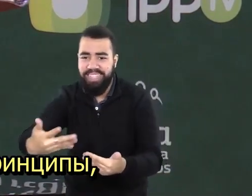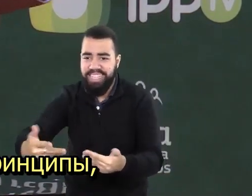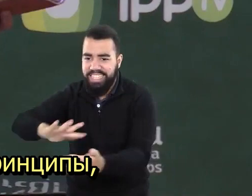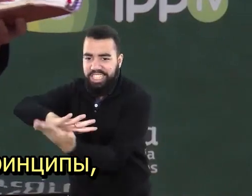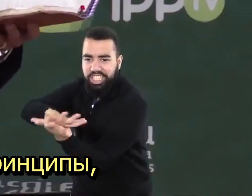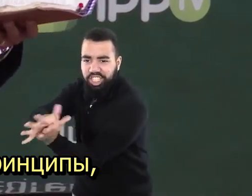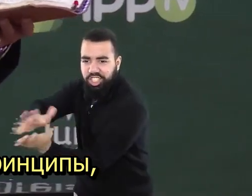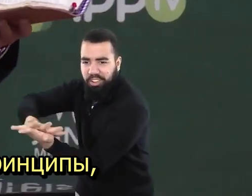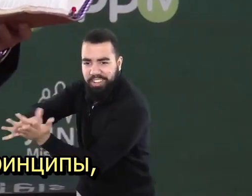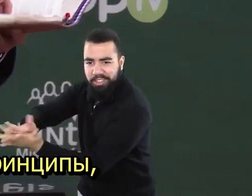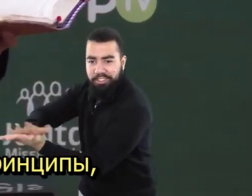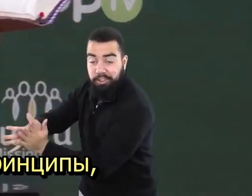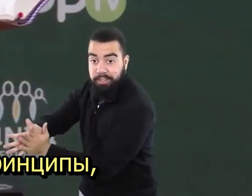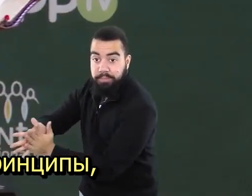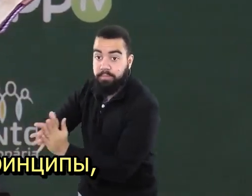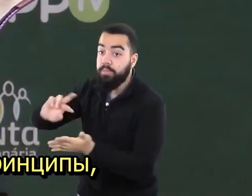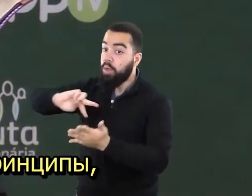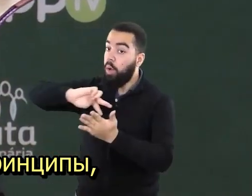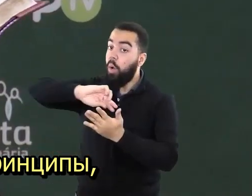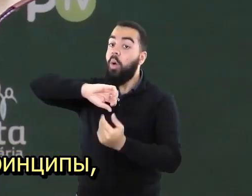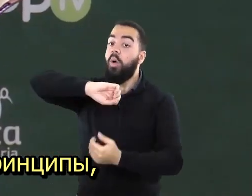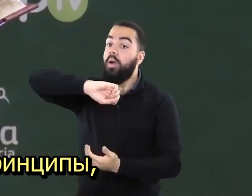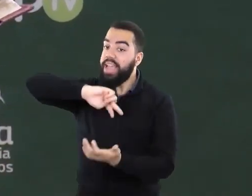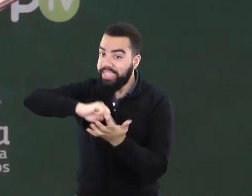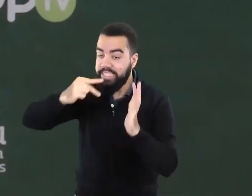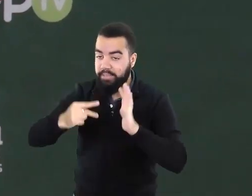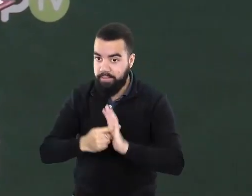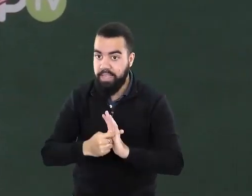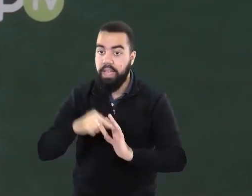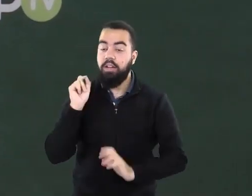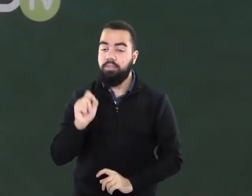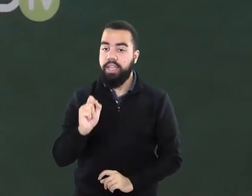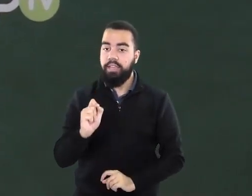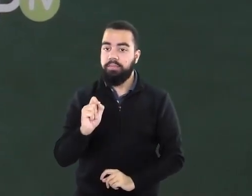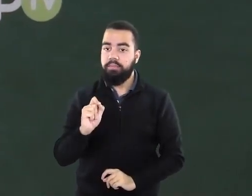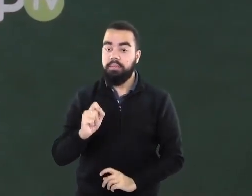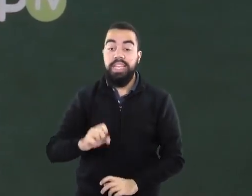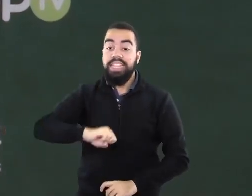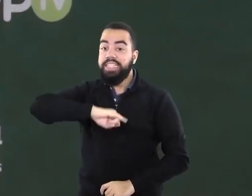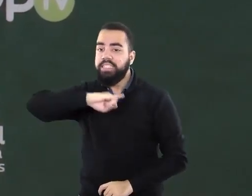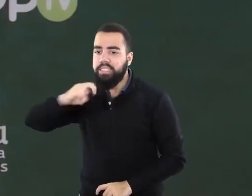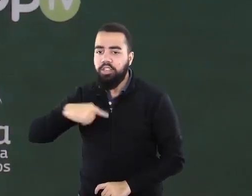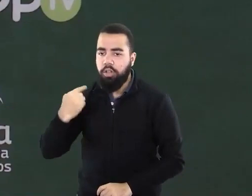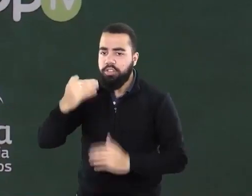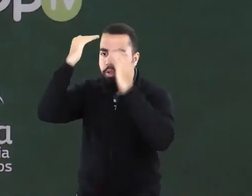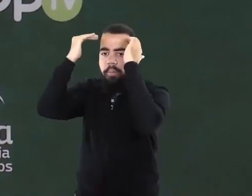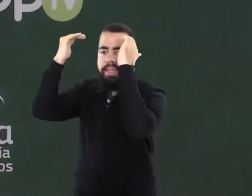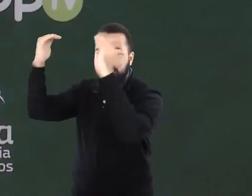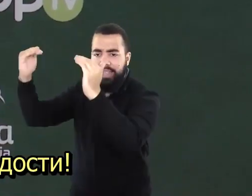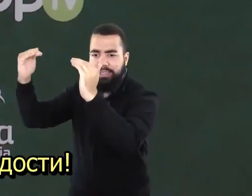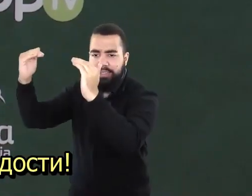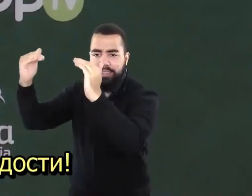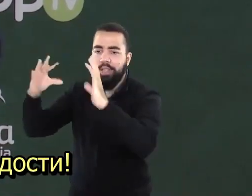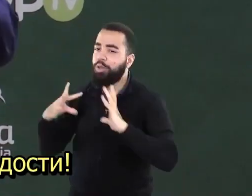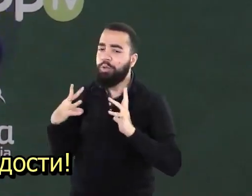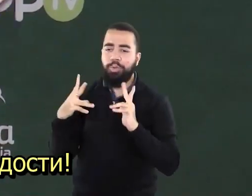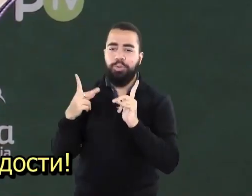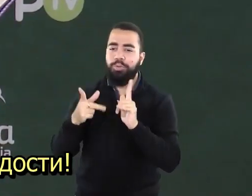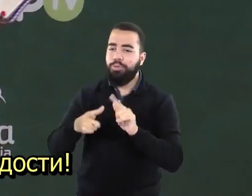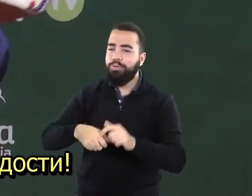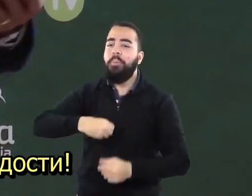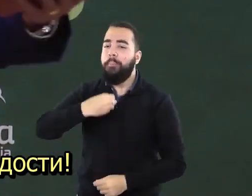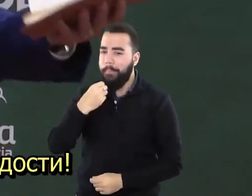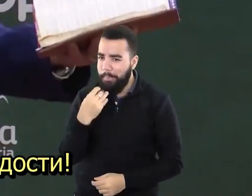que criou e instituiu o casamento, Ele tem princípios para que o casamento funcione com felicidade, com harmonia, com prazer,